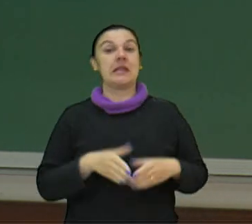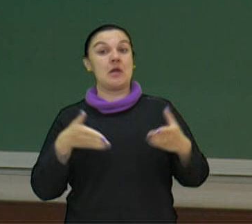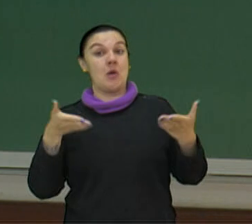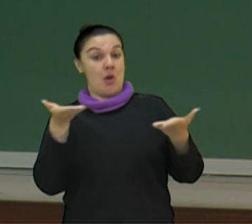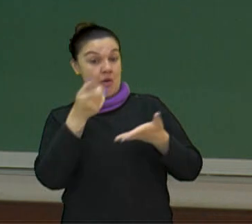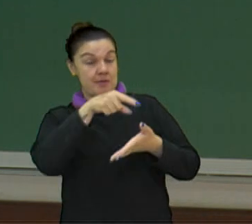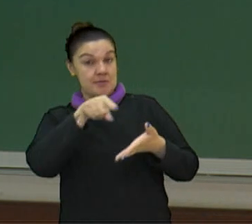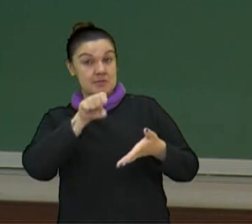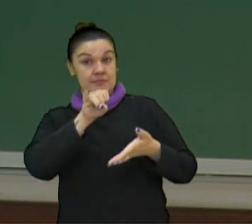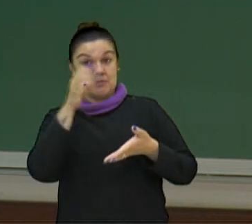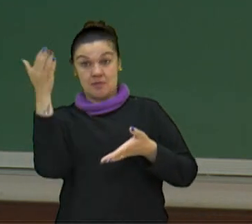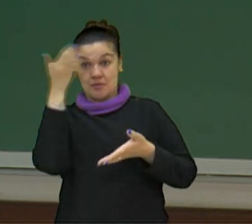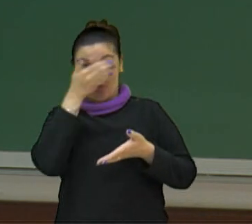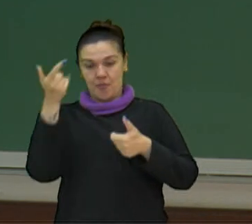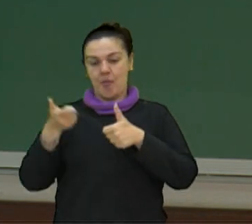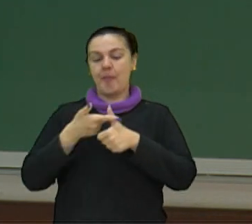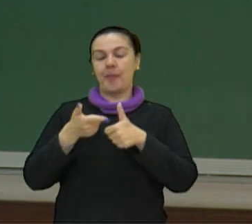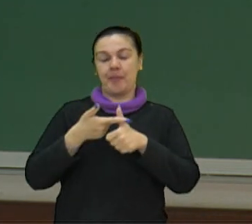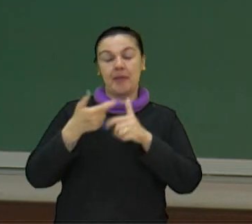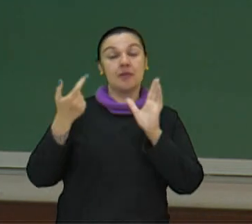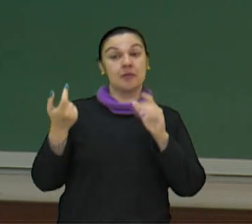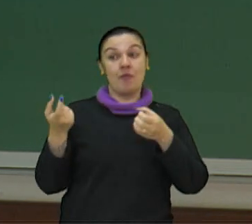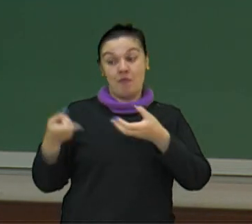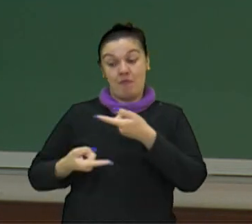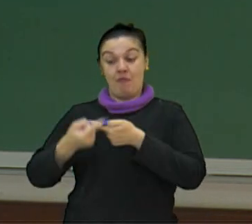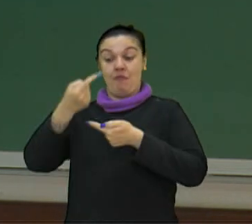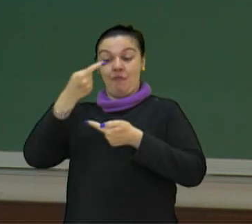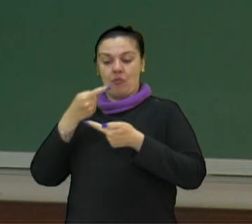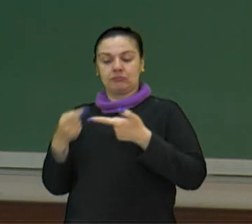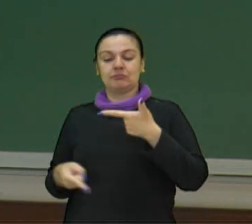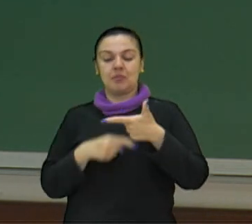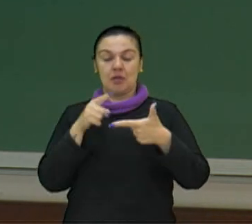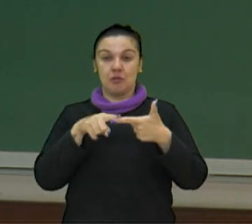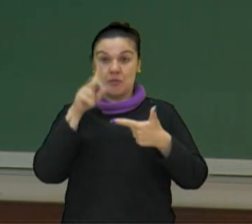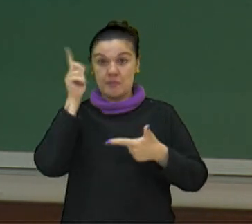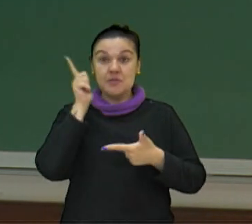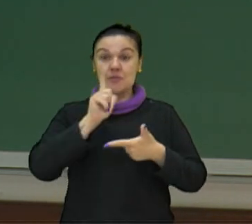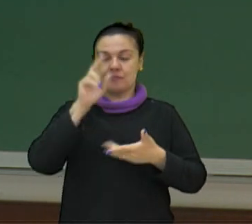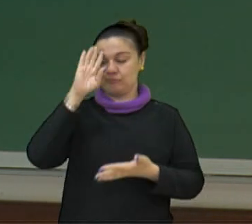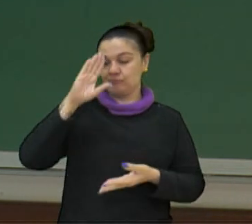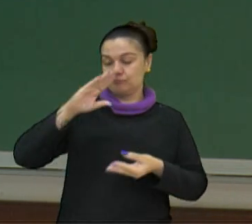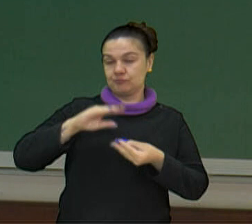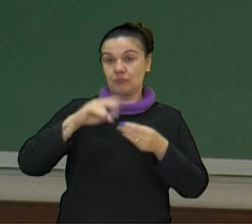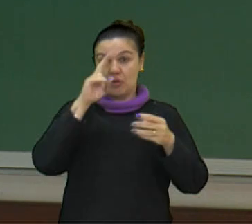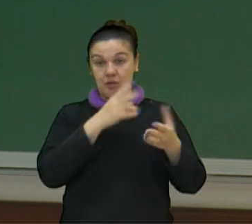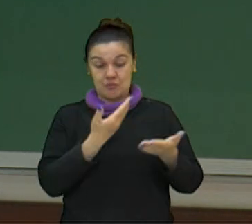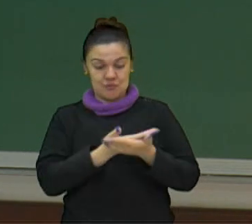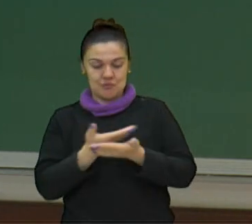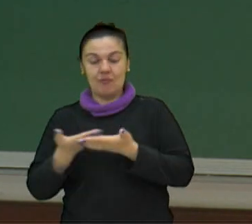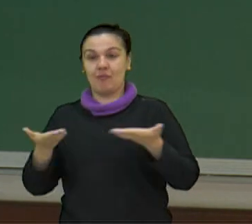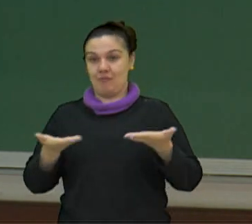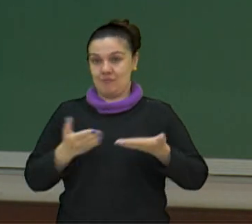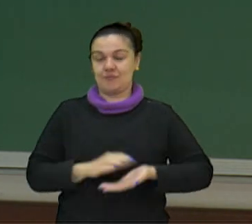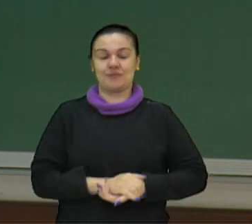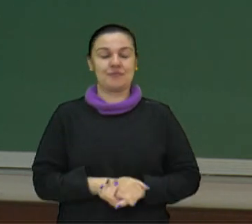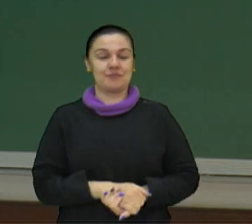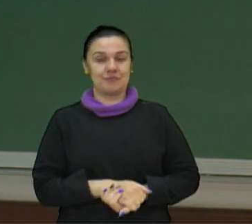volte lá e veja, porque é necessário, é importante para compreender este assunto de que vamos trabalhar